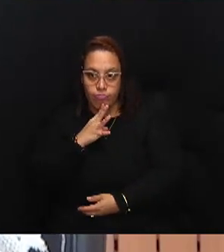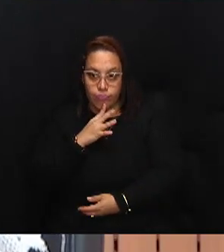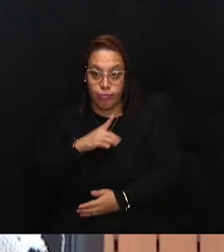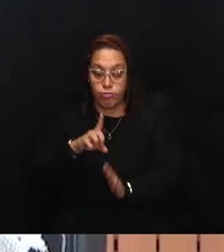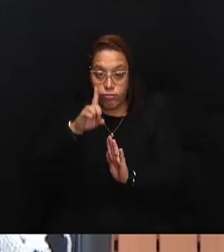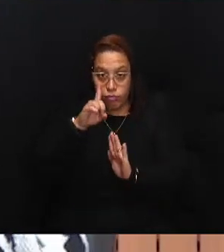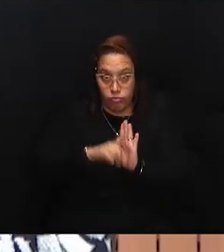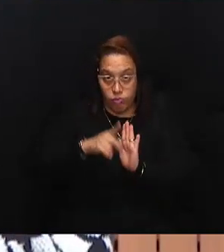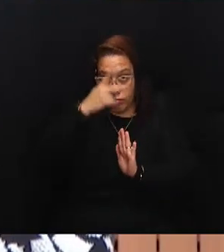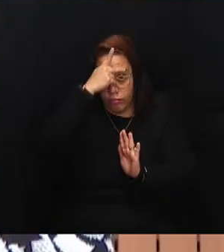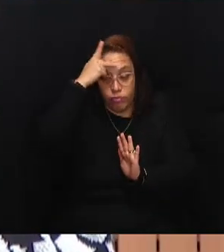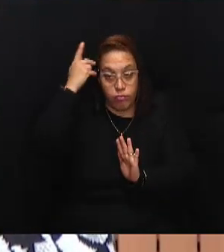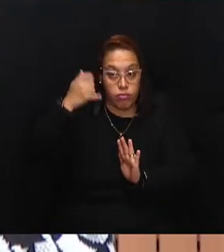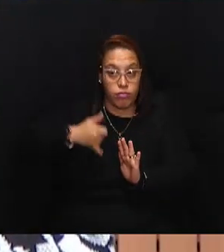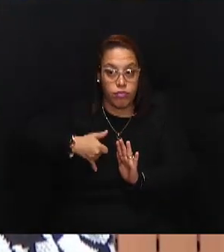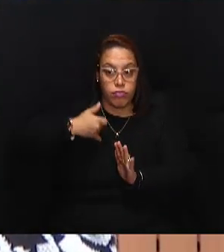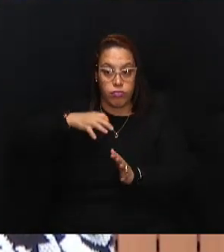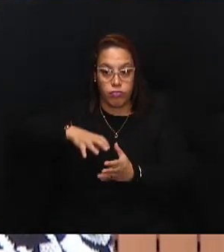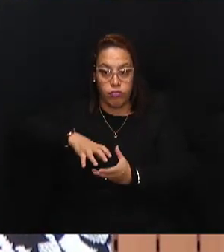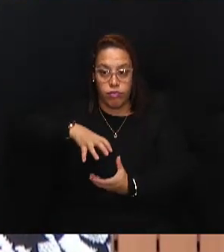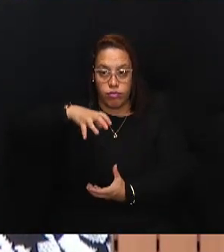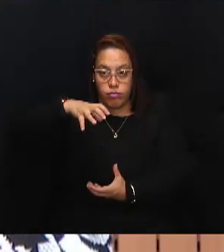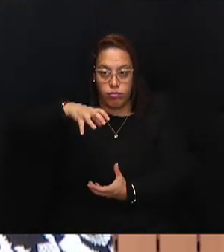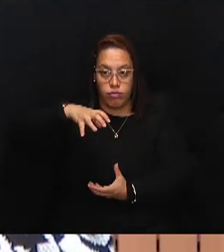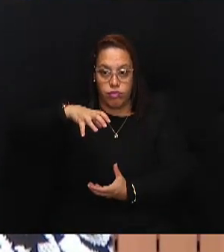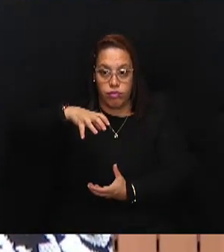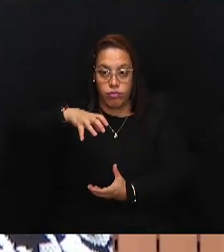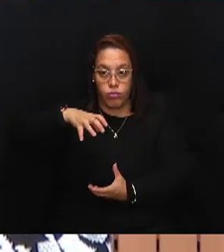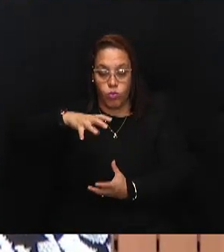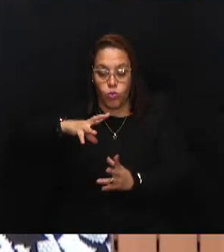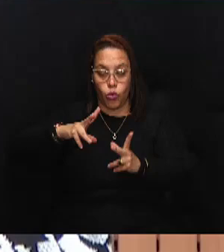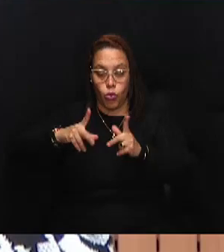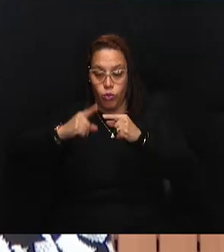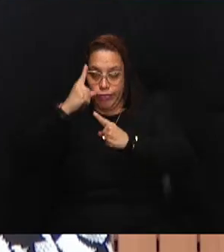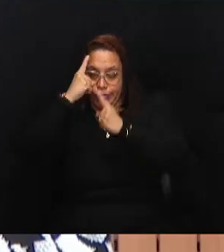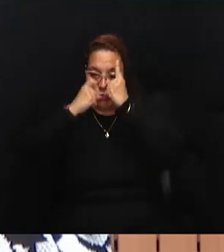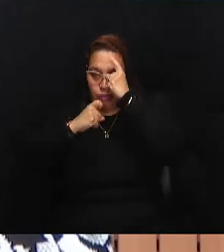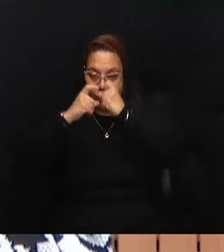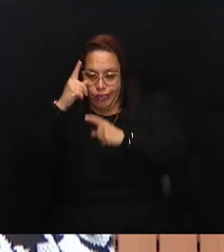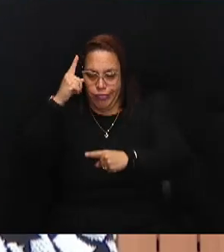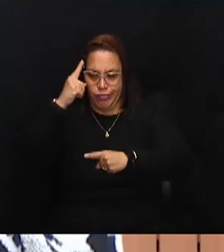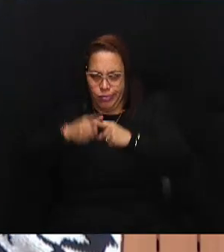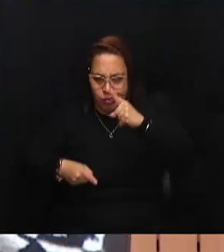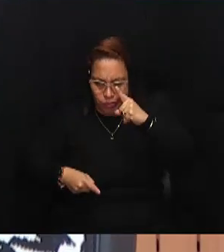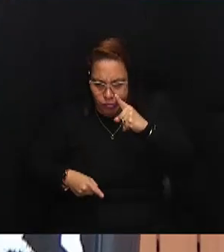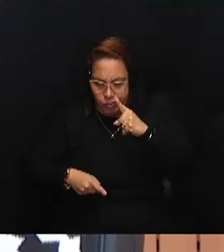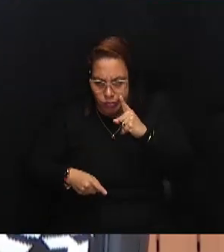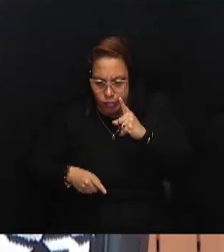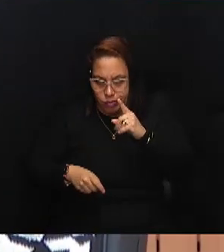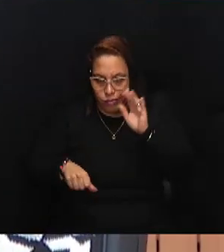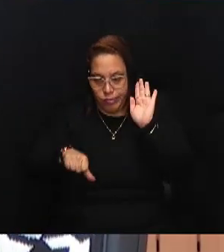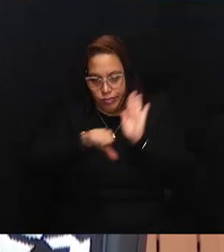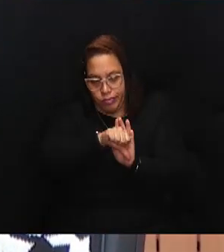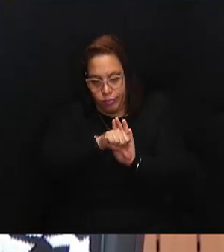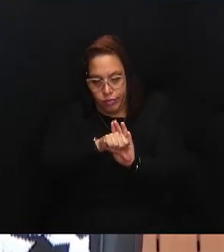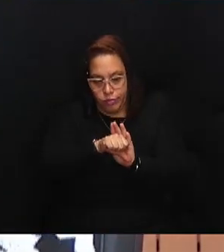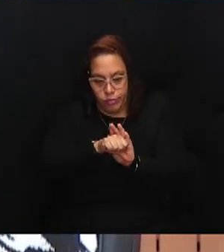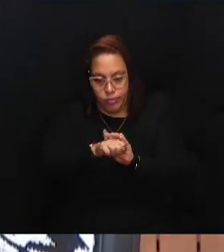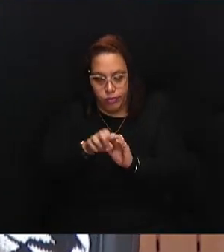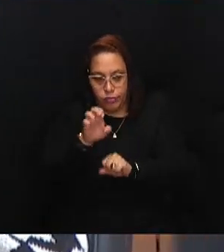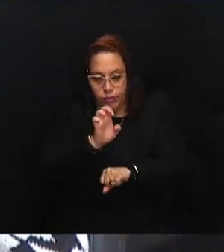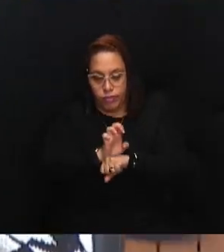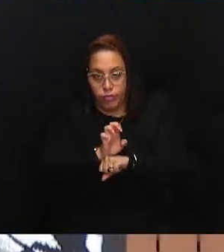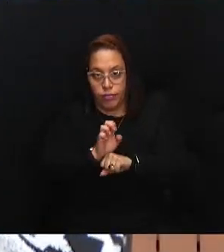direitos da pessoa idosa, porque toda essa violência são violações, são crimes também previstos no Estatuto. Tá